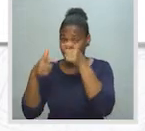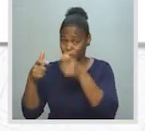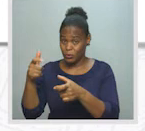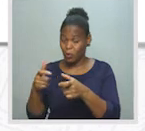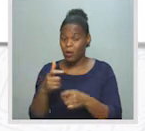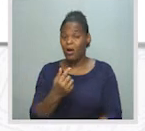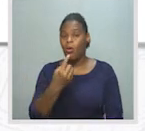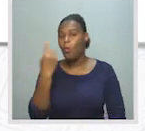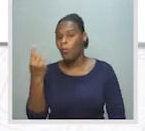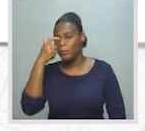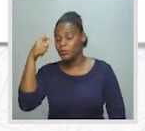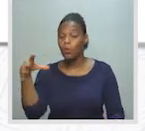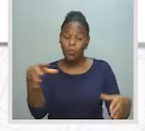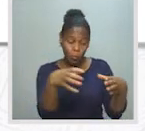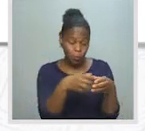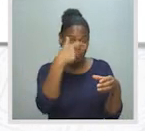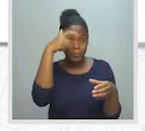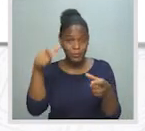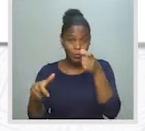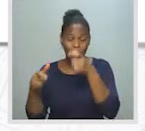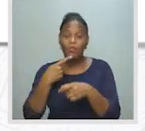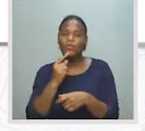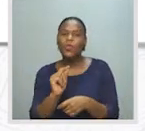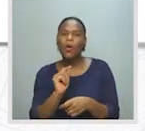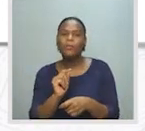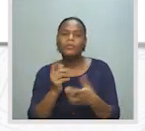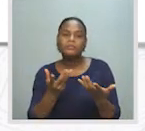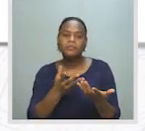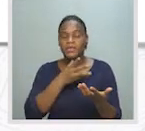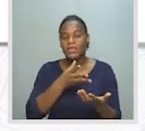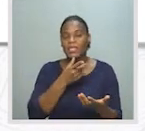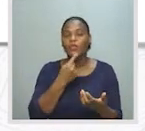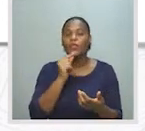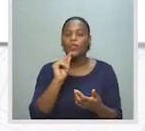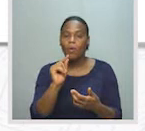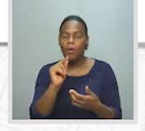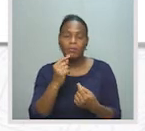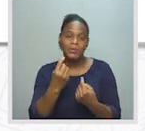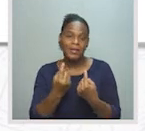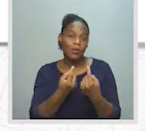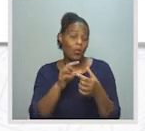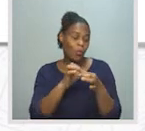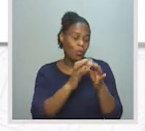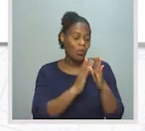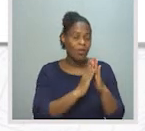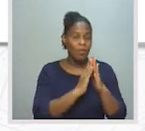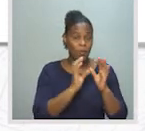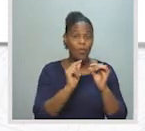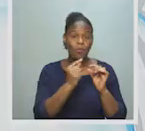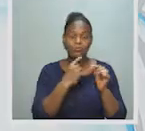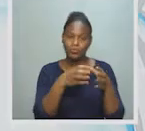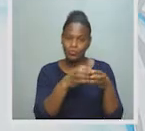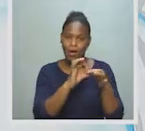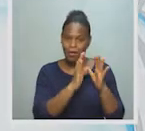contra pessoas individuais e coletivas em nome do quê? Em nome de uma certa